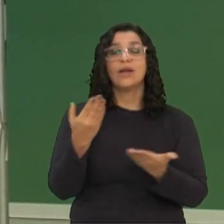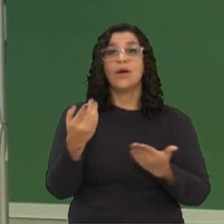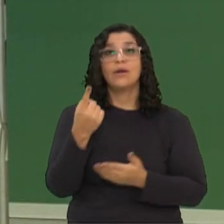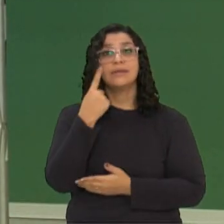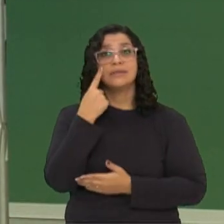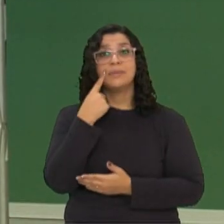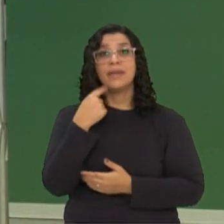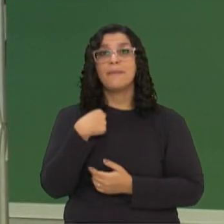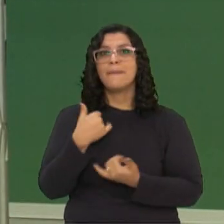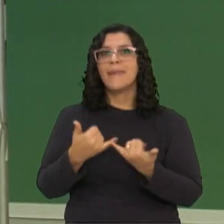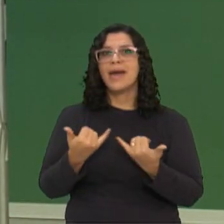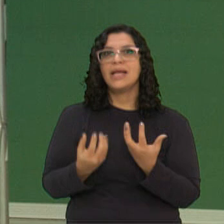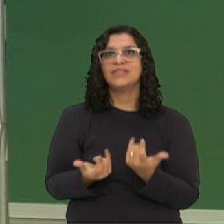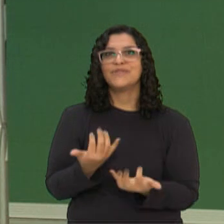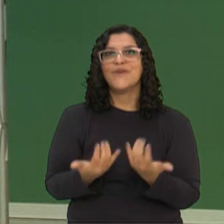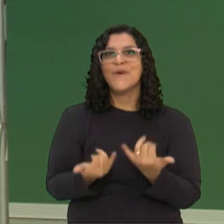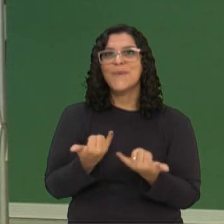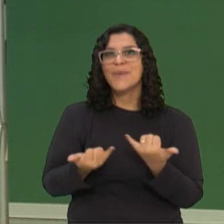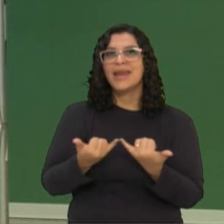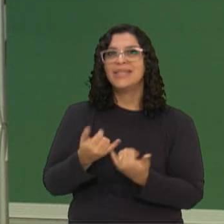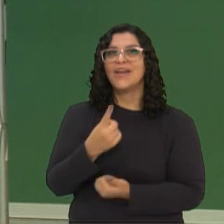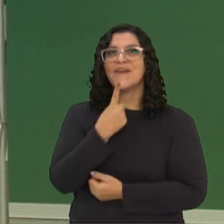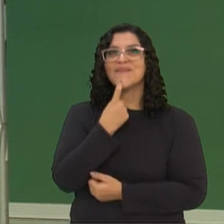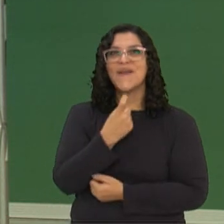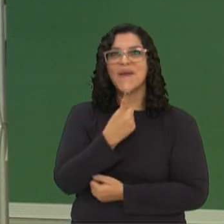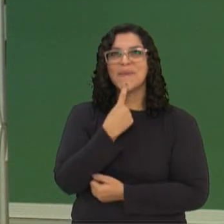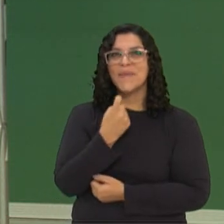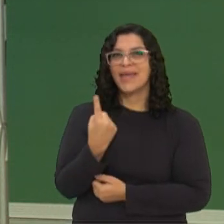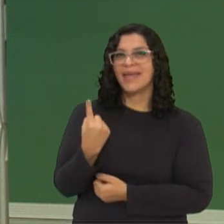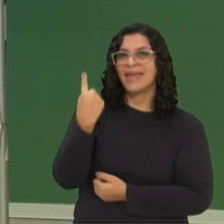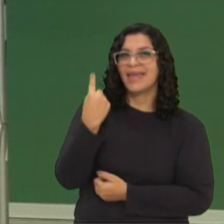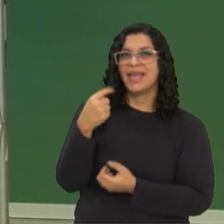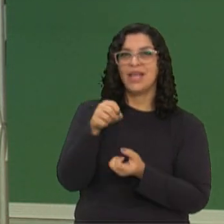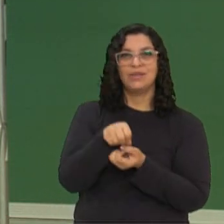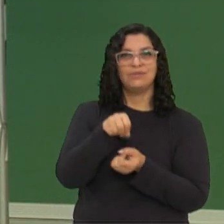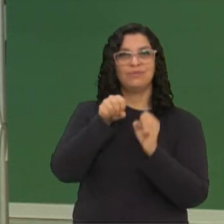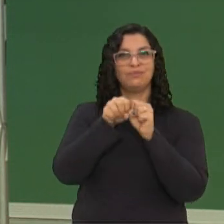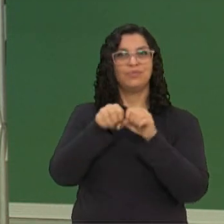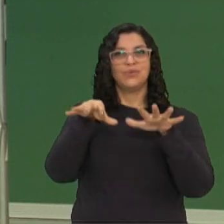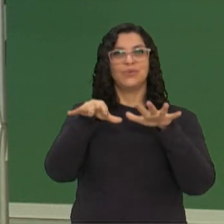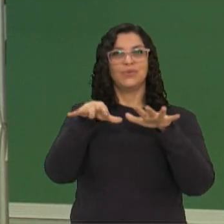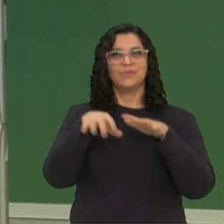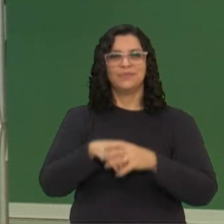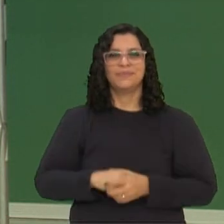um efeito incandescente aqui do calor, né? Chega até a produzir luz aqui.